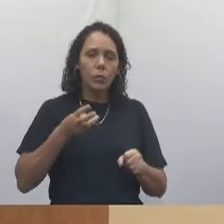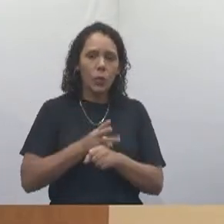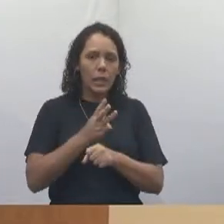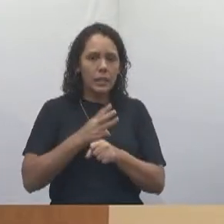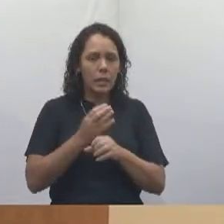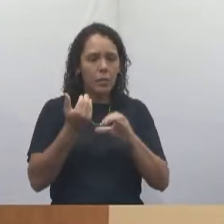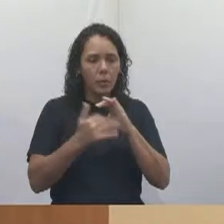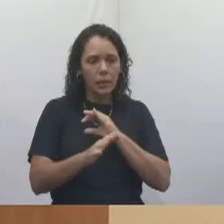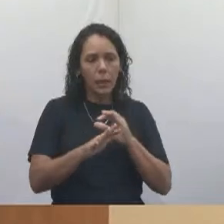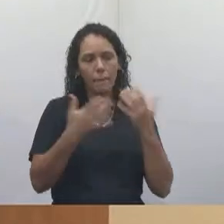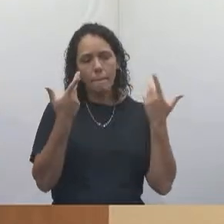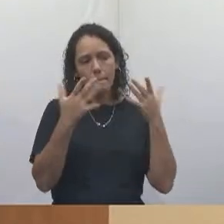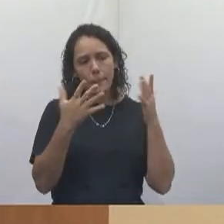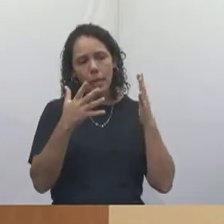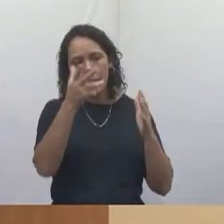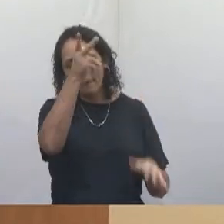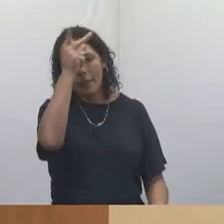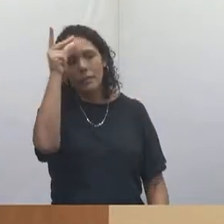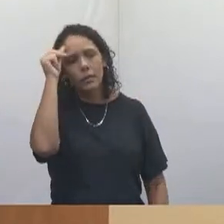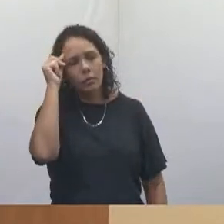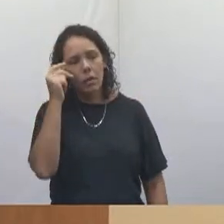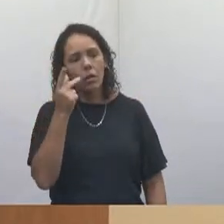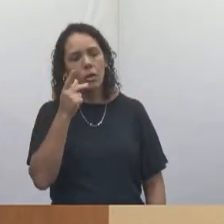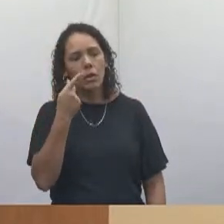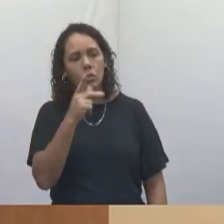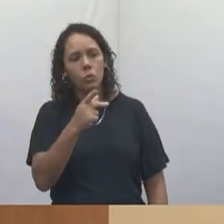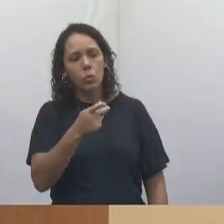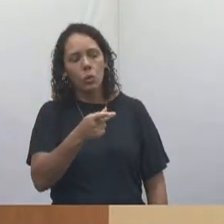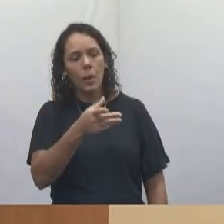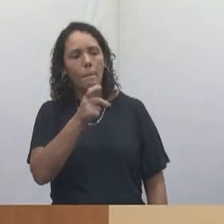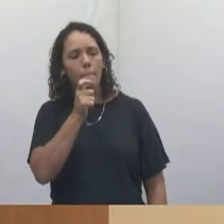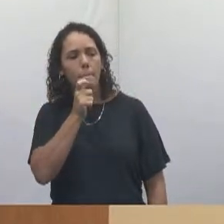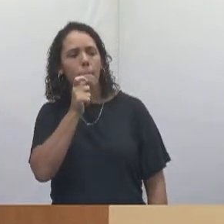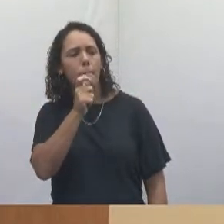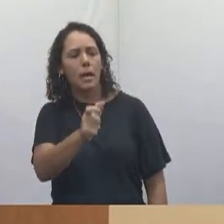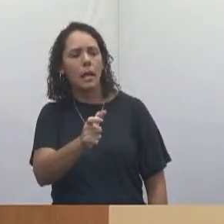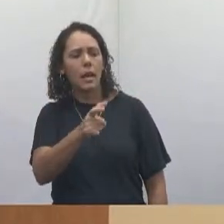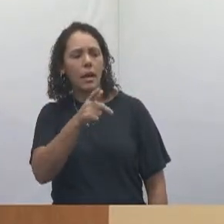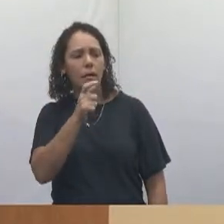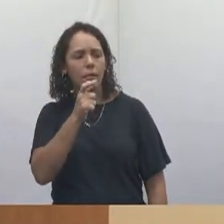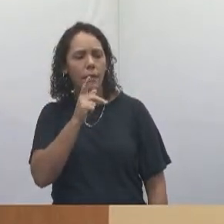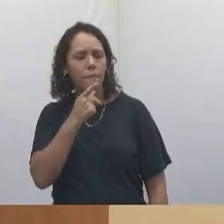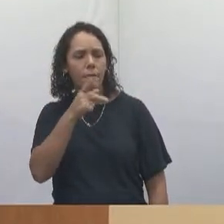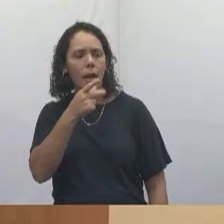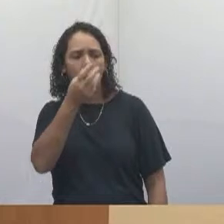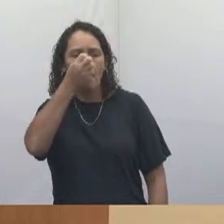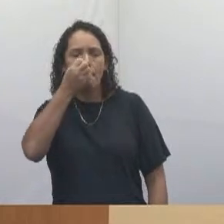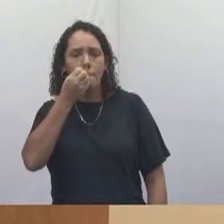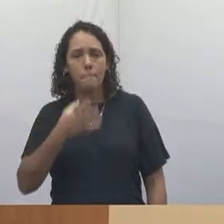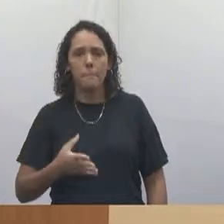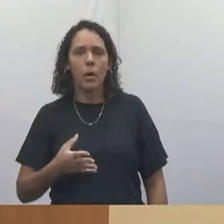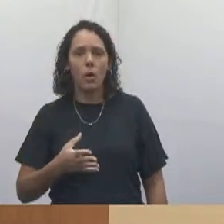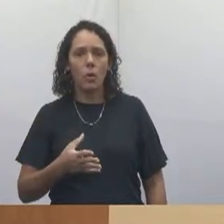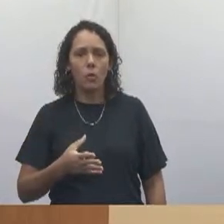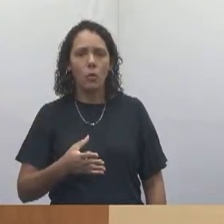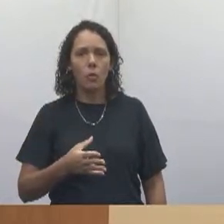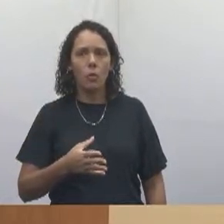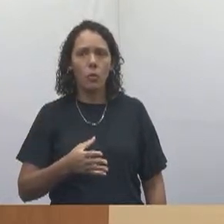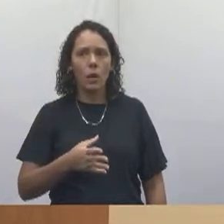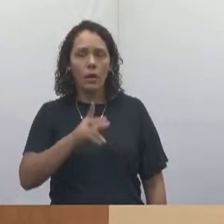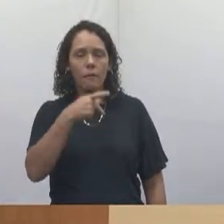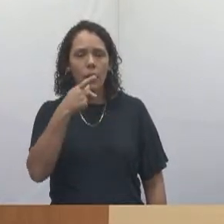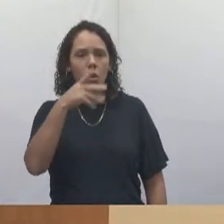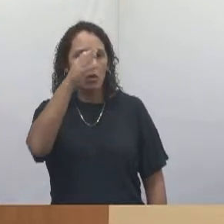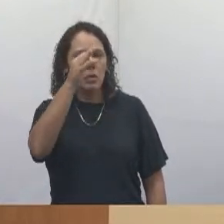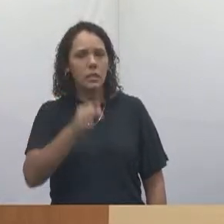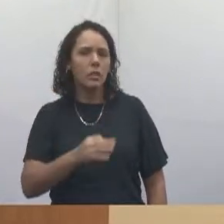parabenizando sobre a oratória dele, a técnica para falar com propriedade sobre o que é